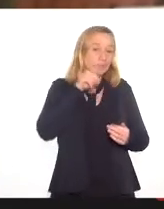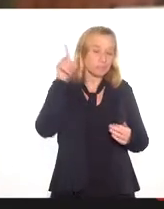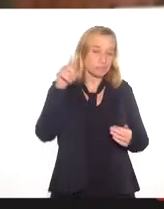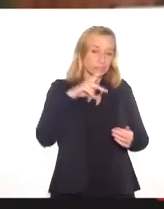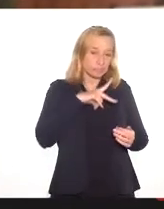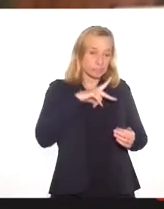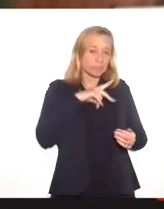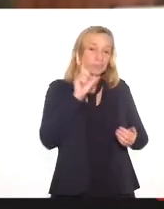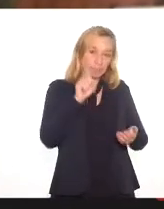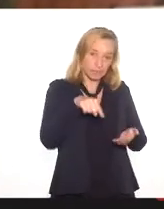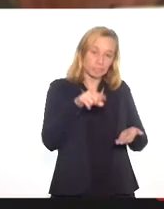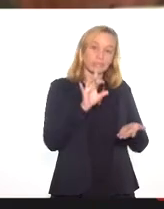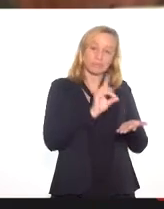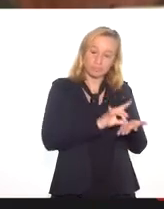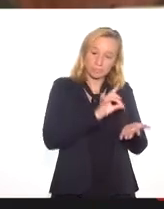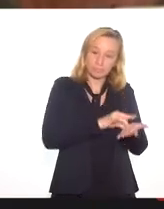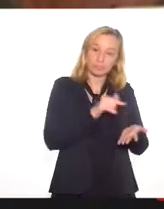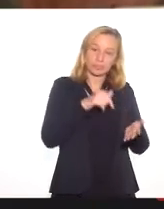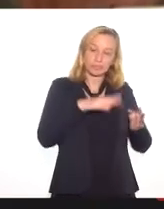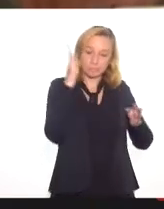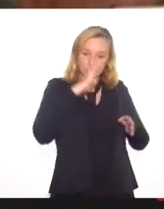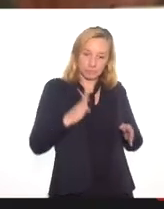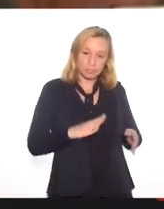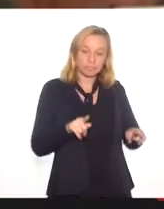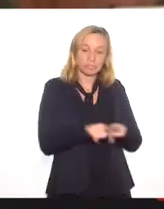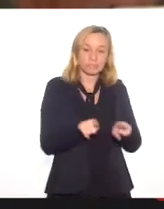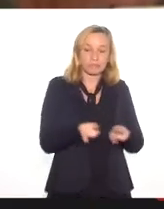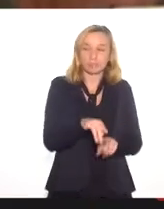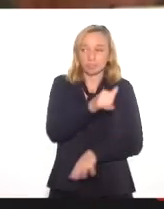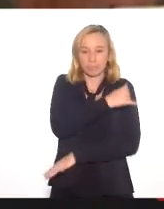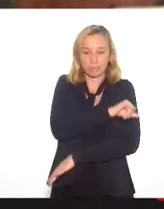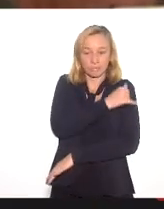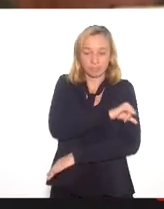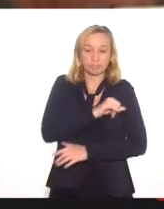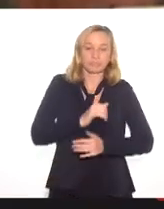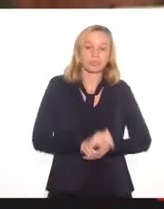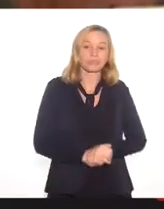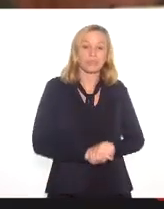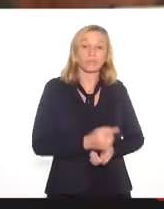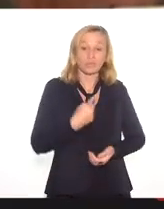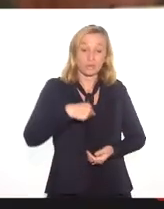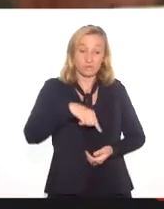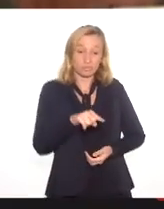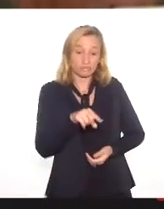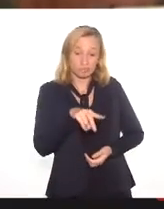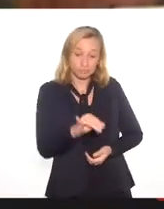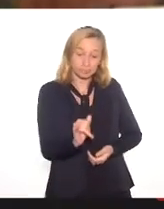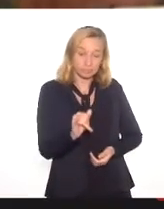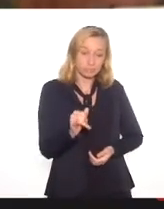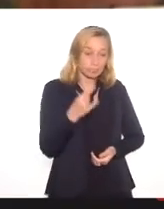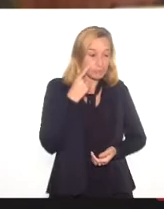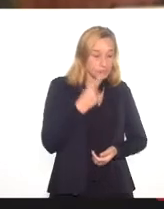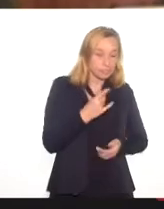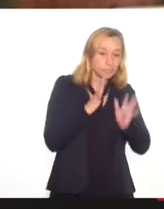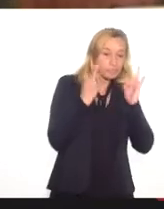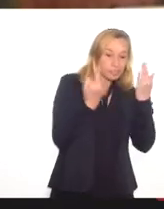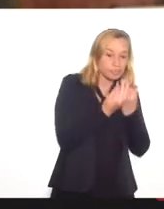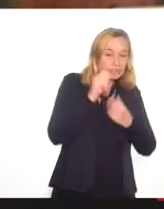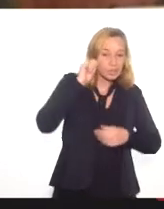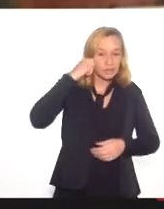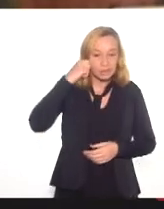é verdadeiro para o Brasil e para Rio de Janeiro também. Você vai alcançar famílias negras,